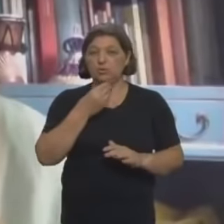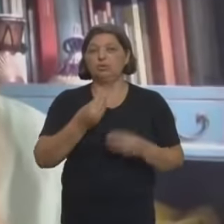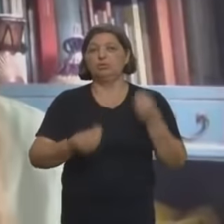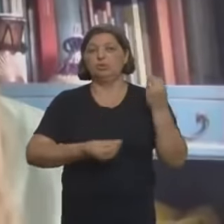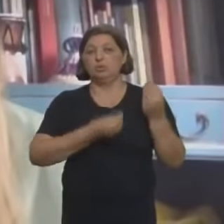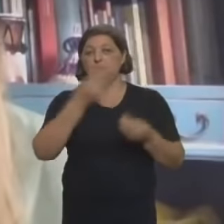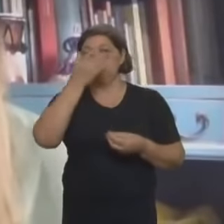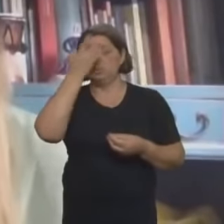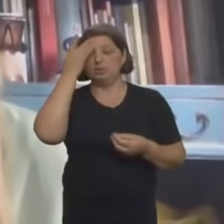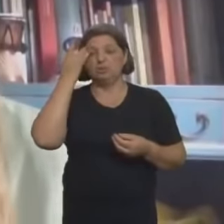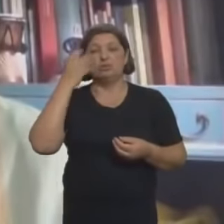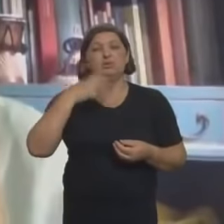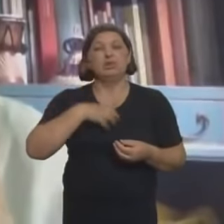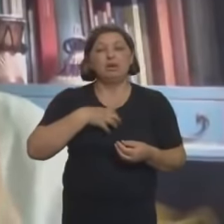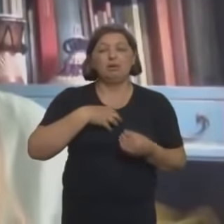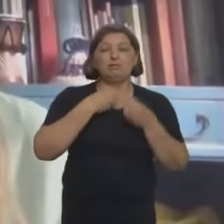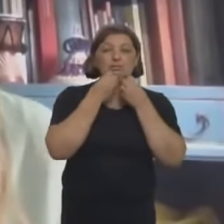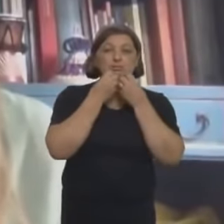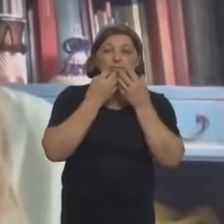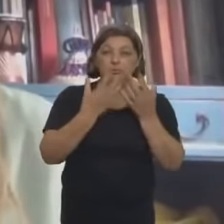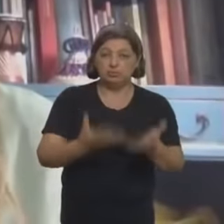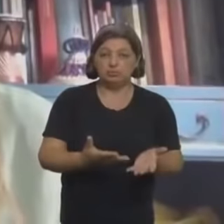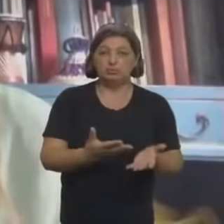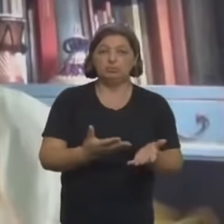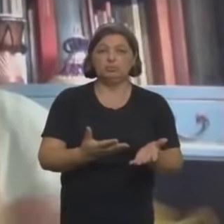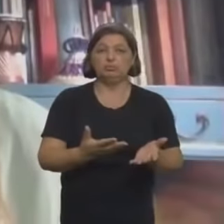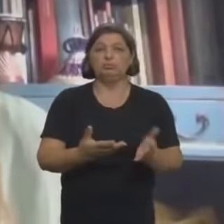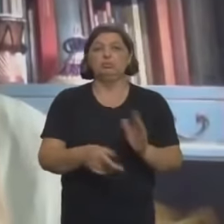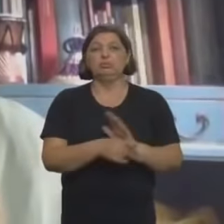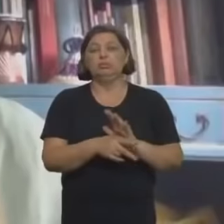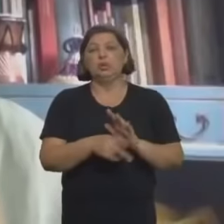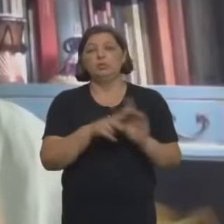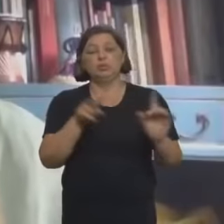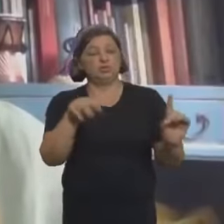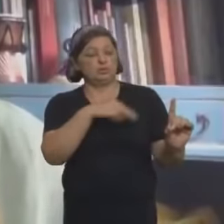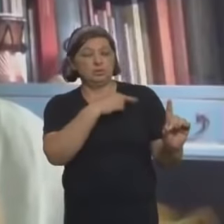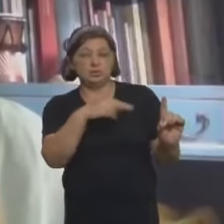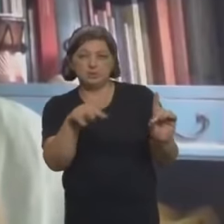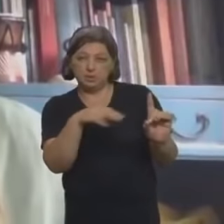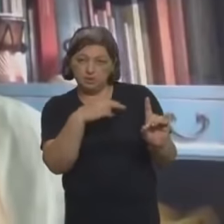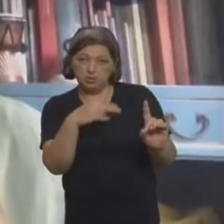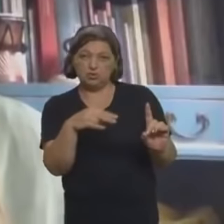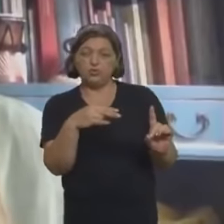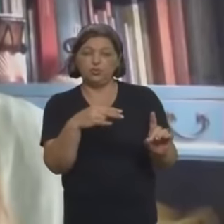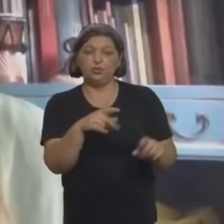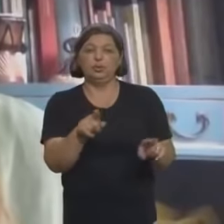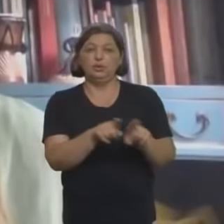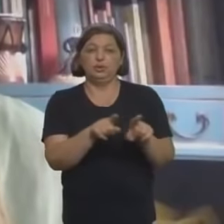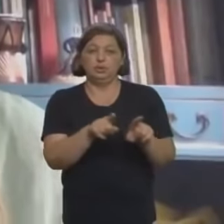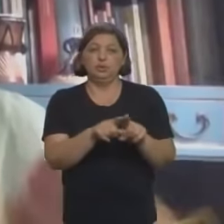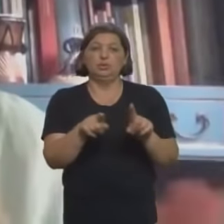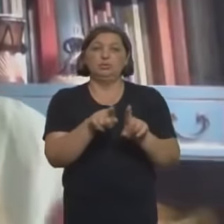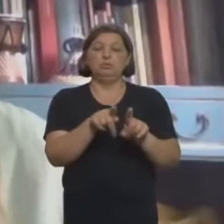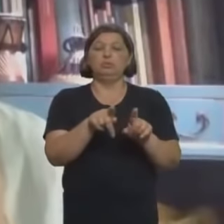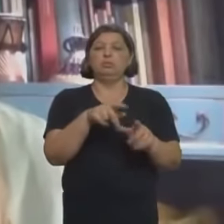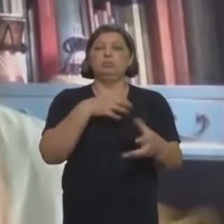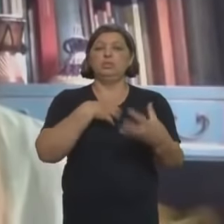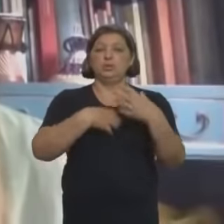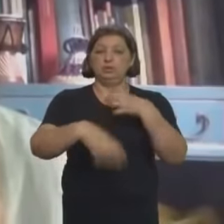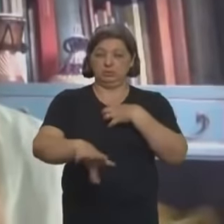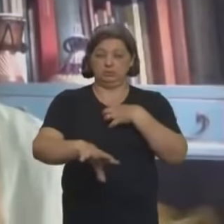se sentem nas situações, né? Tomada de perspectiva, a gente trabalha muito na unidade da empatia, a tomada